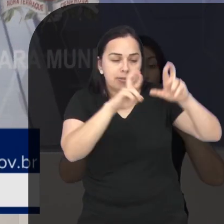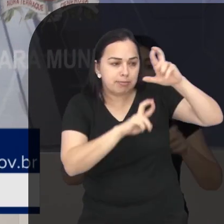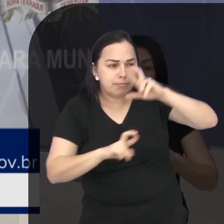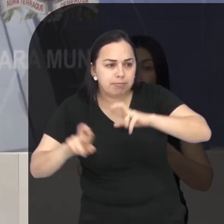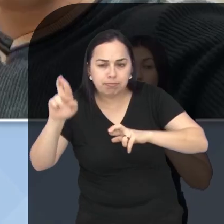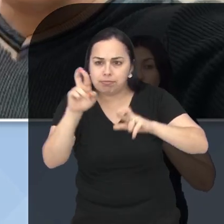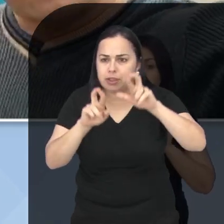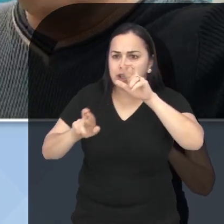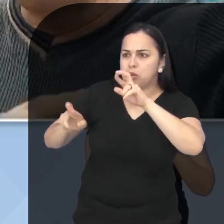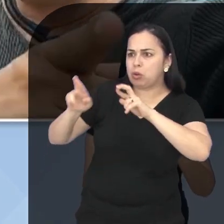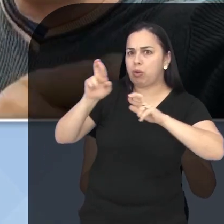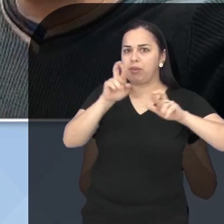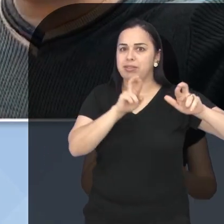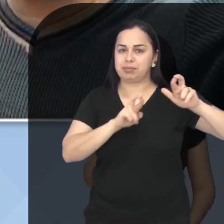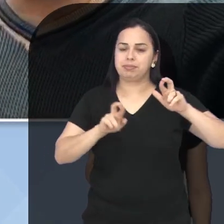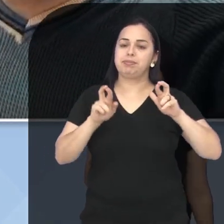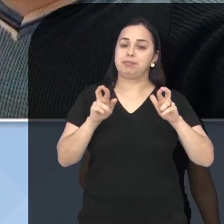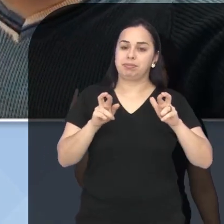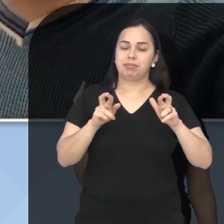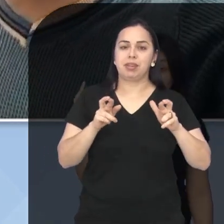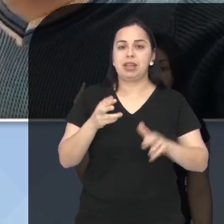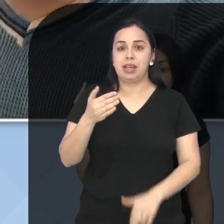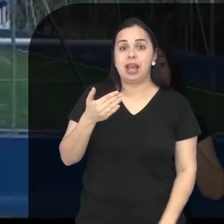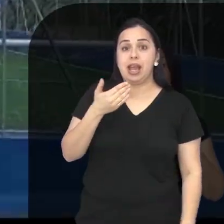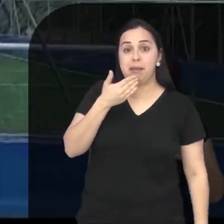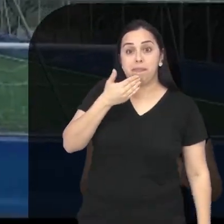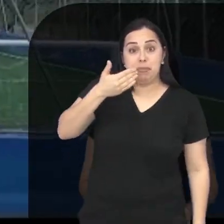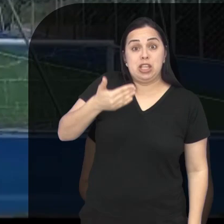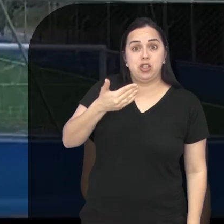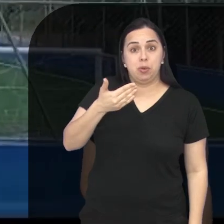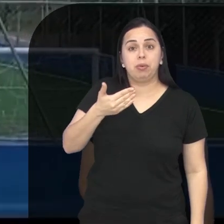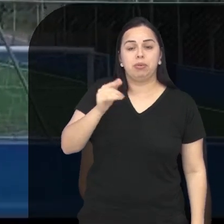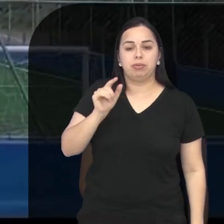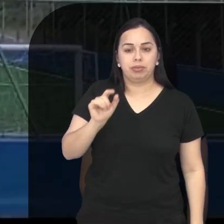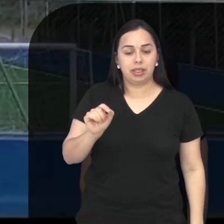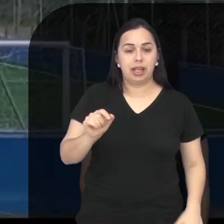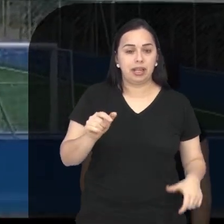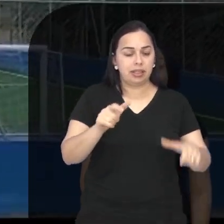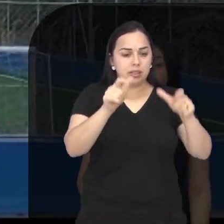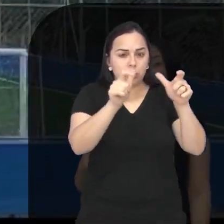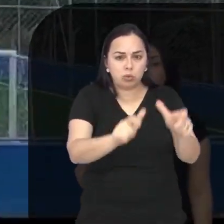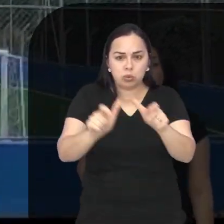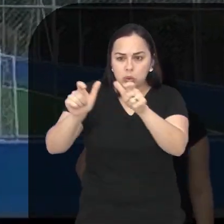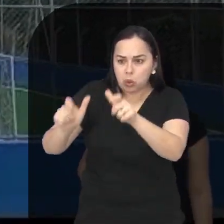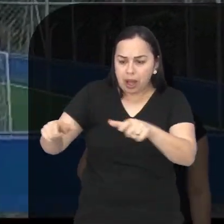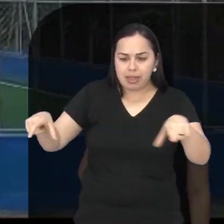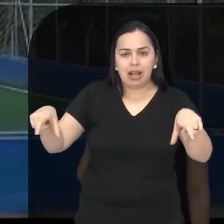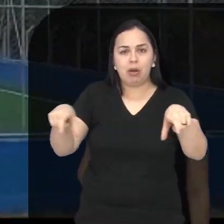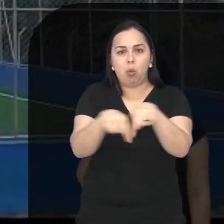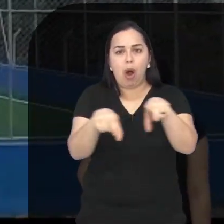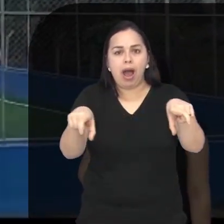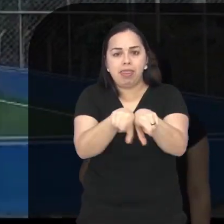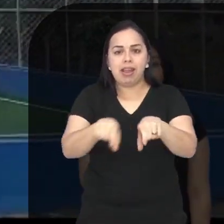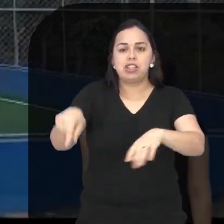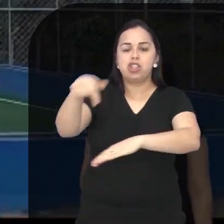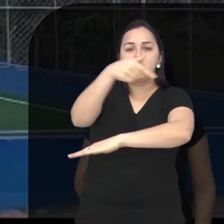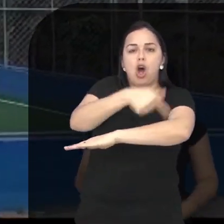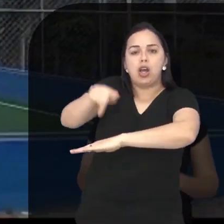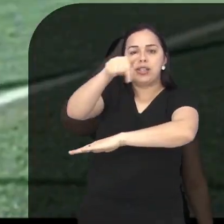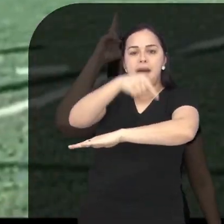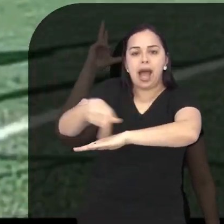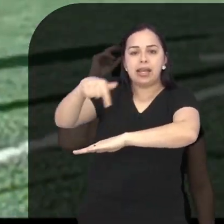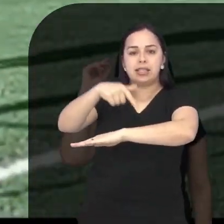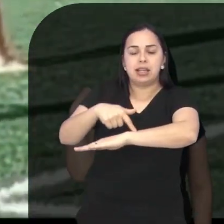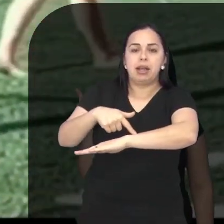com vistorias que fez em áreas públicas da região norte. O pedido do parlamentar é para que os locais recebam quadra